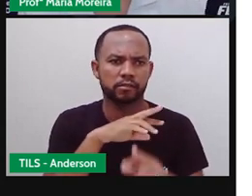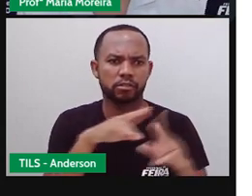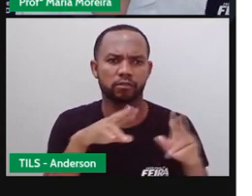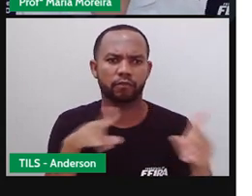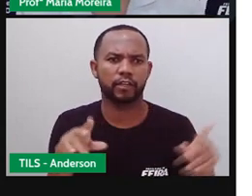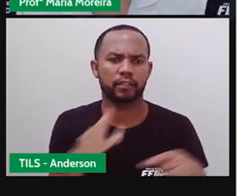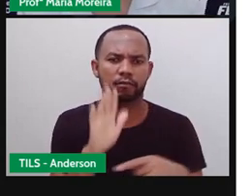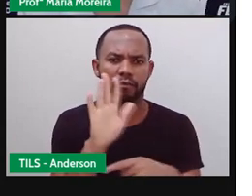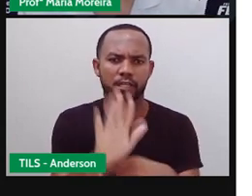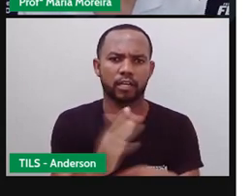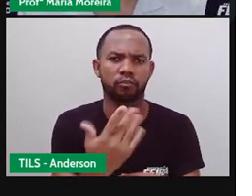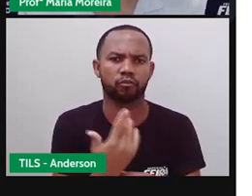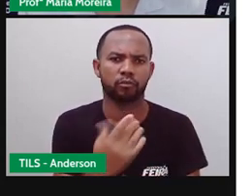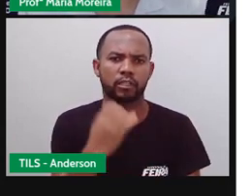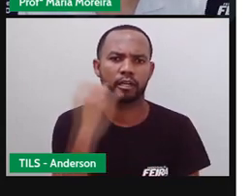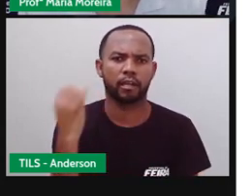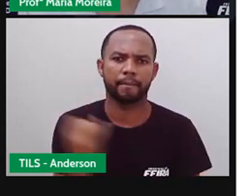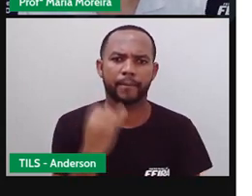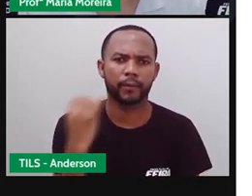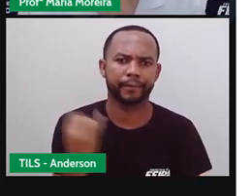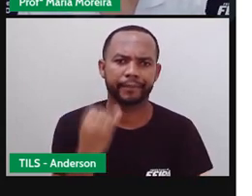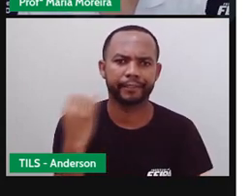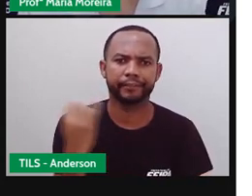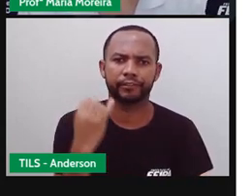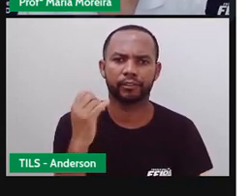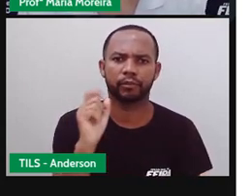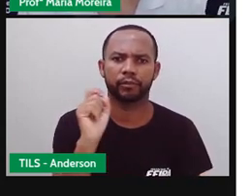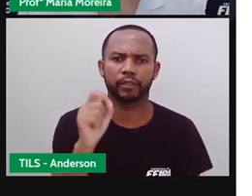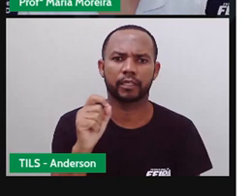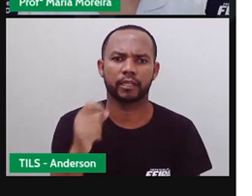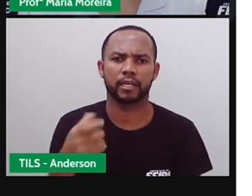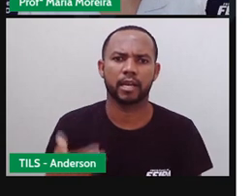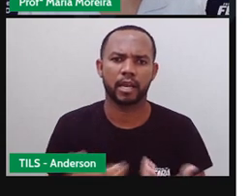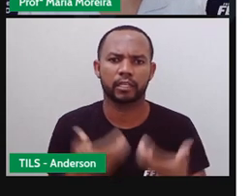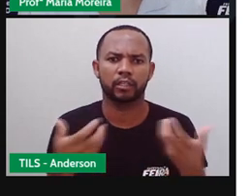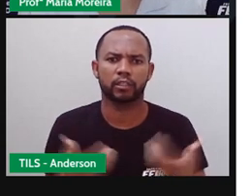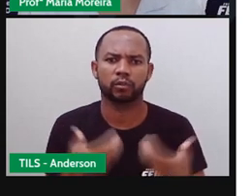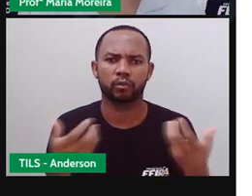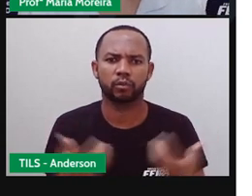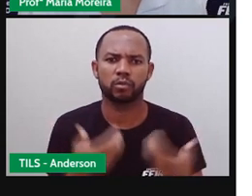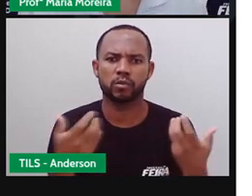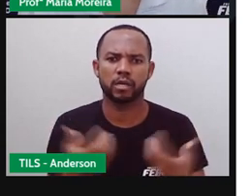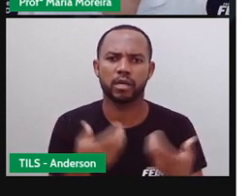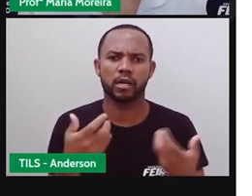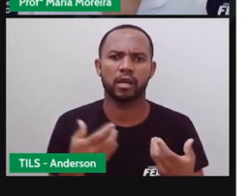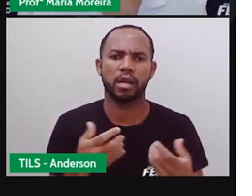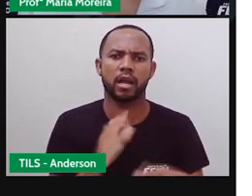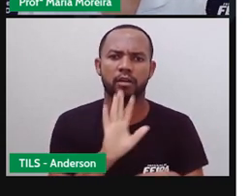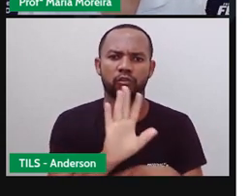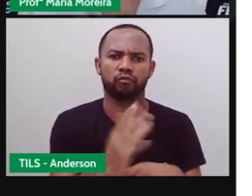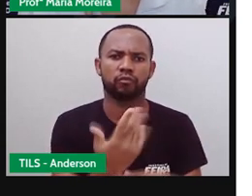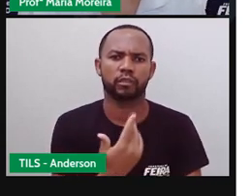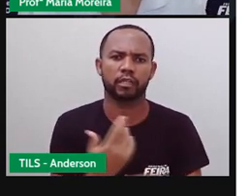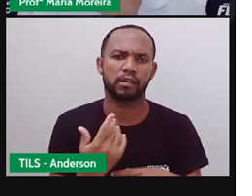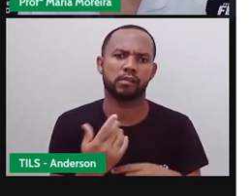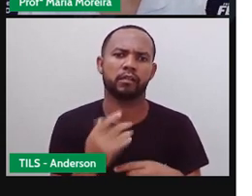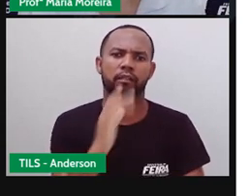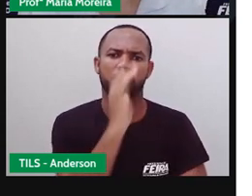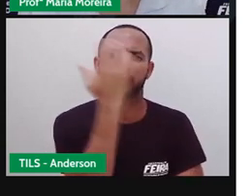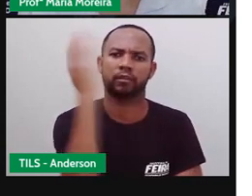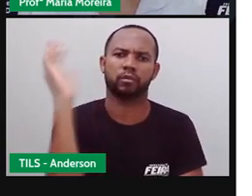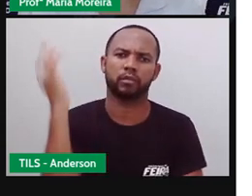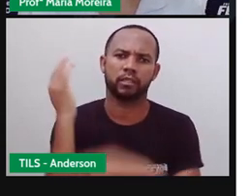absurdamente importantes aí a agricultura e para o Bom desempenho da agricultura e vamos